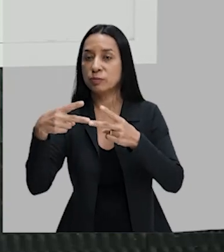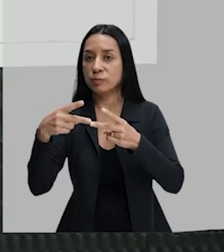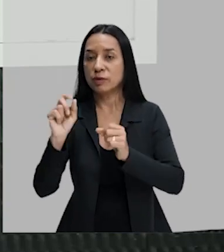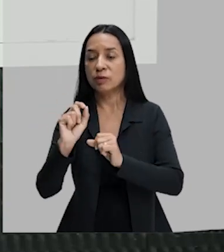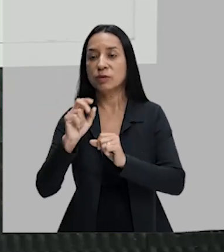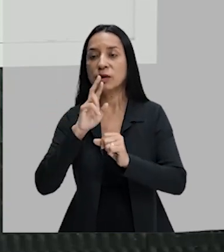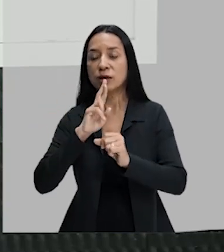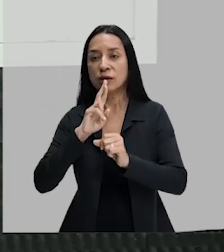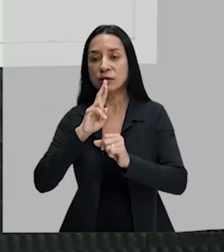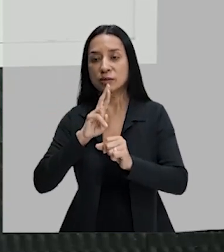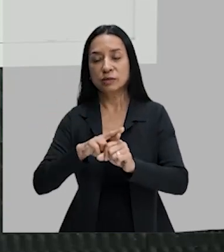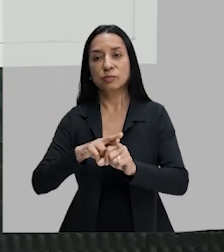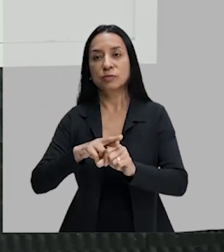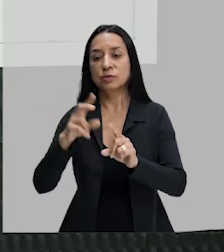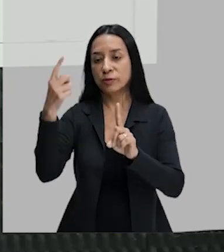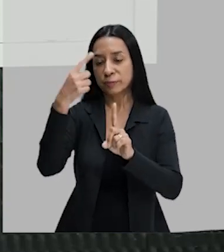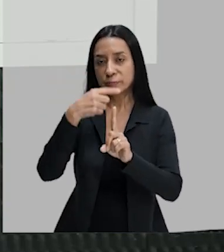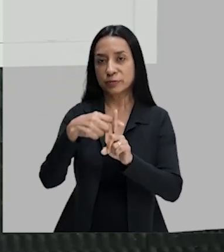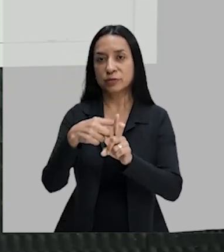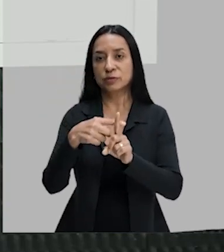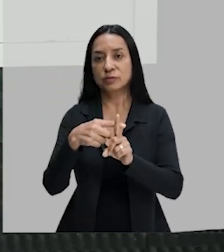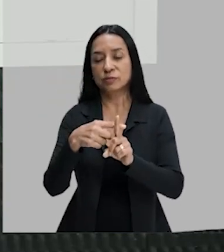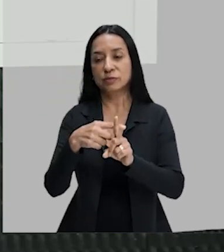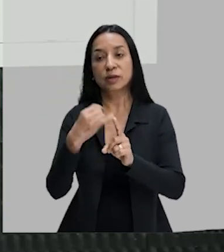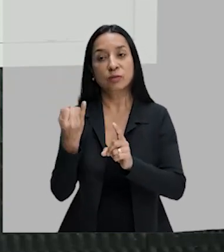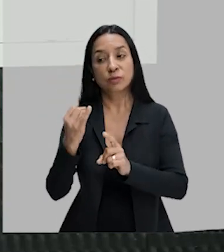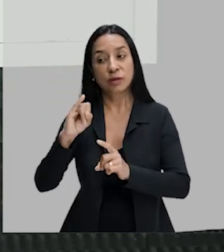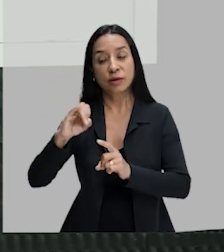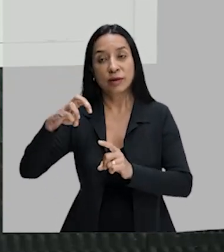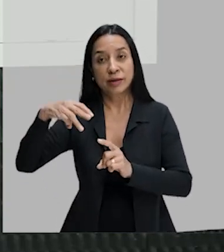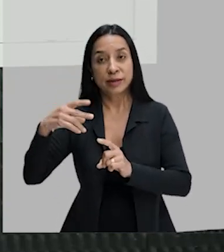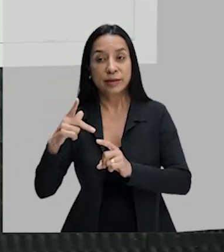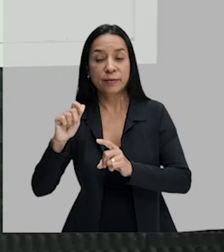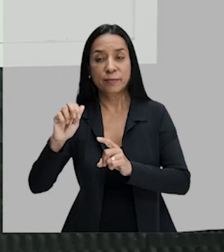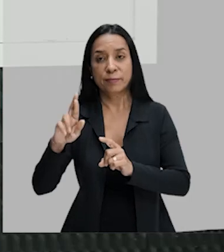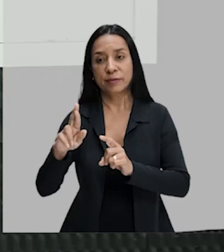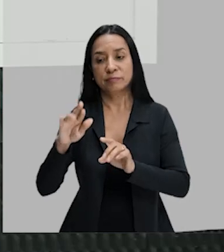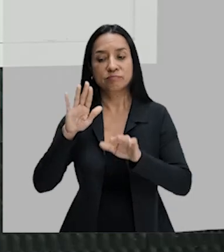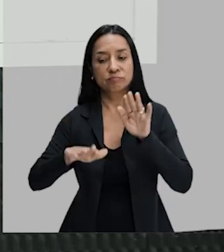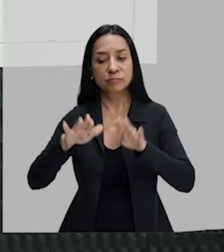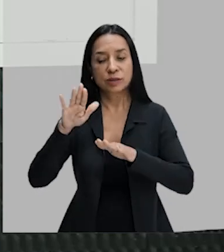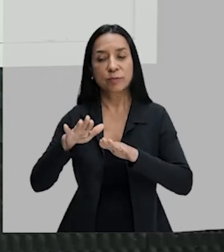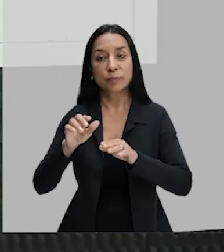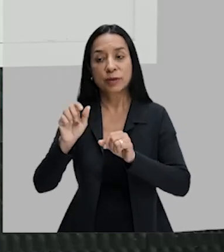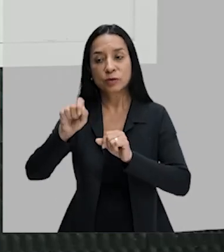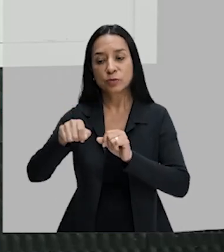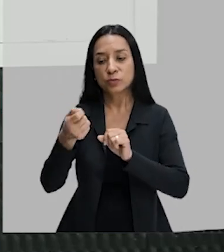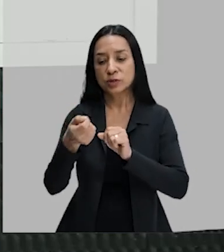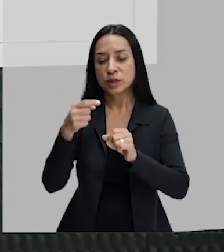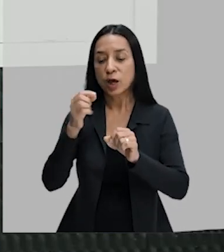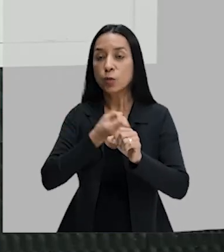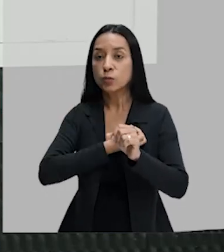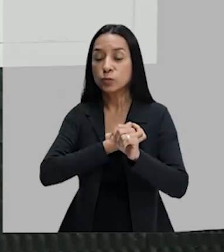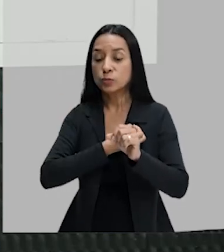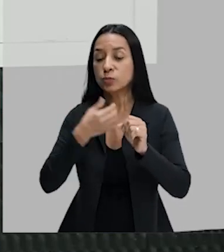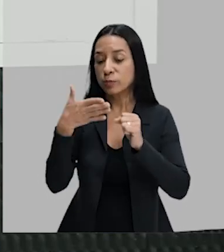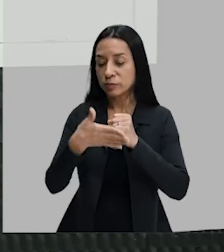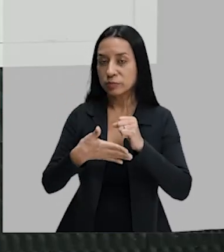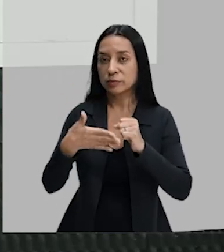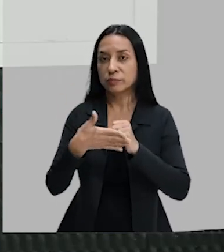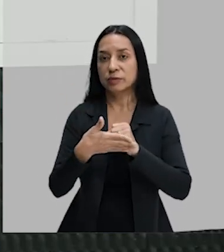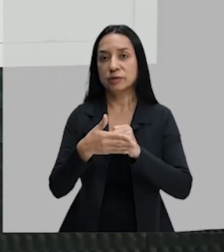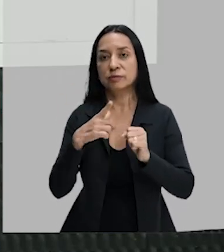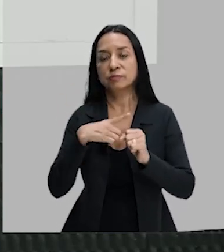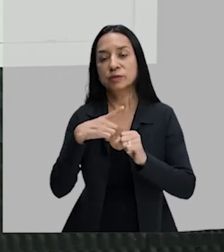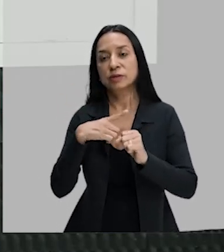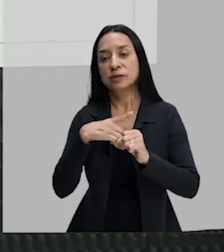eleva um número a um expoente ímpar, aí depende do sinal da base. Tá? Então, o que acontece? Quando você tem um número